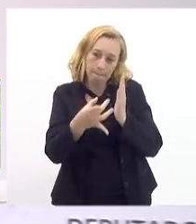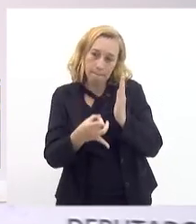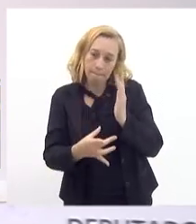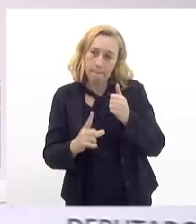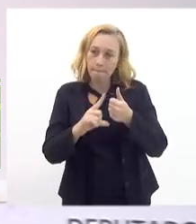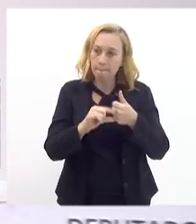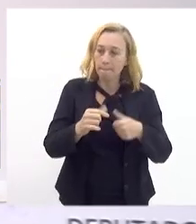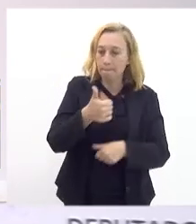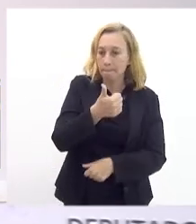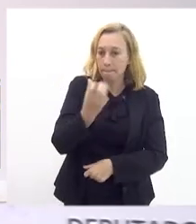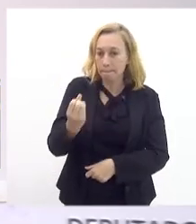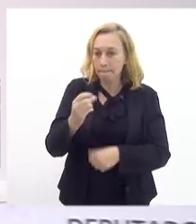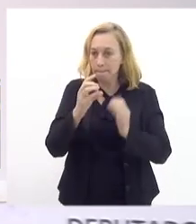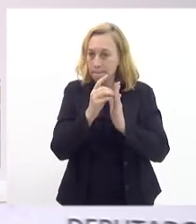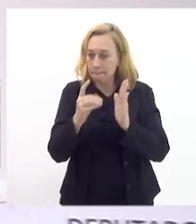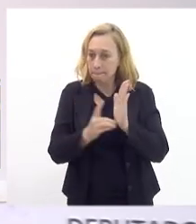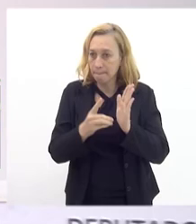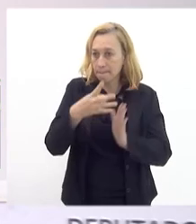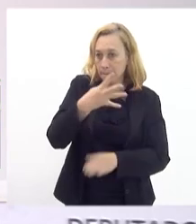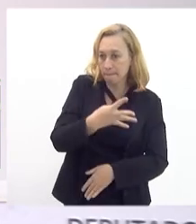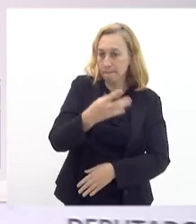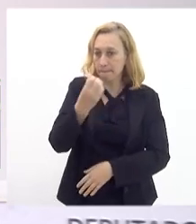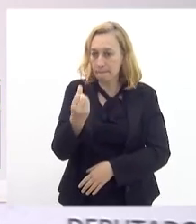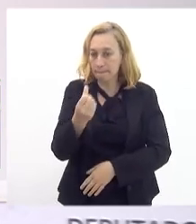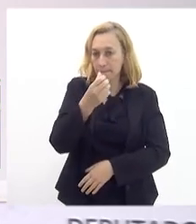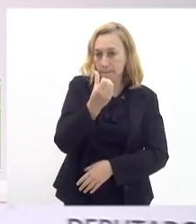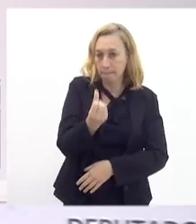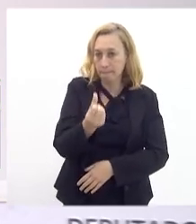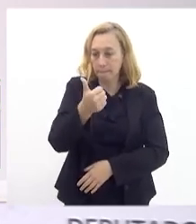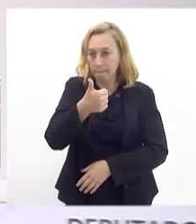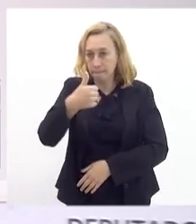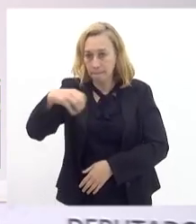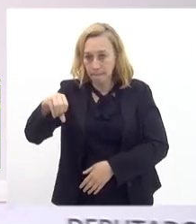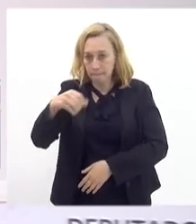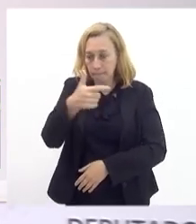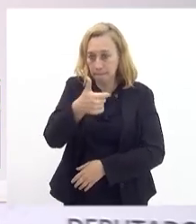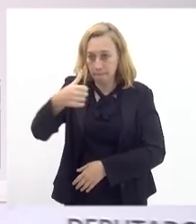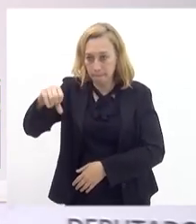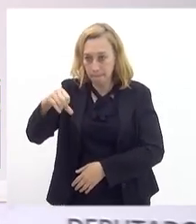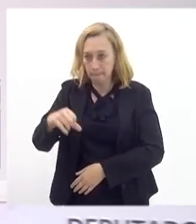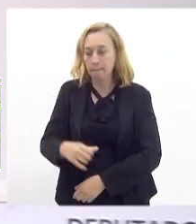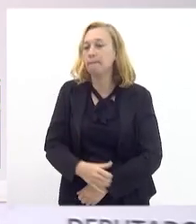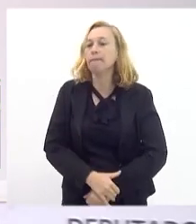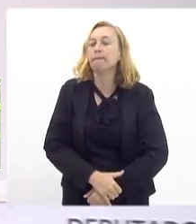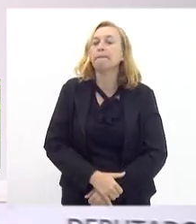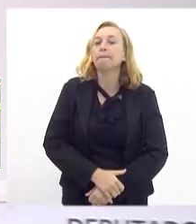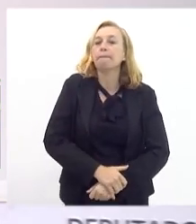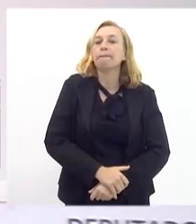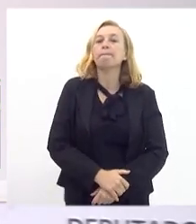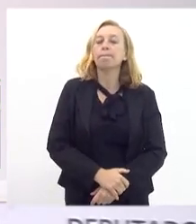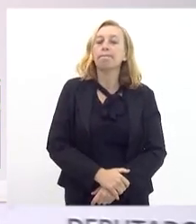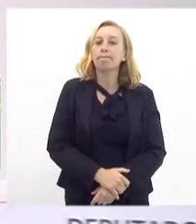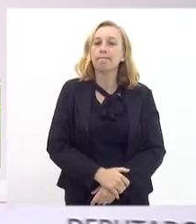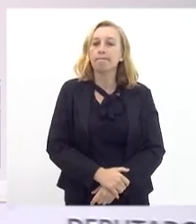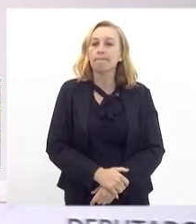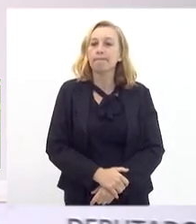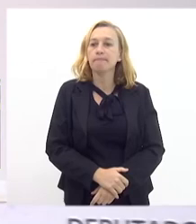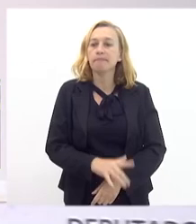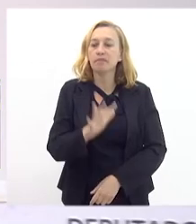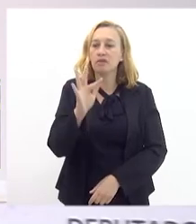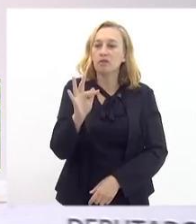16 do Decreto 46 619 de 19 a é que fala em